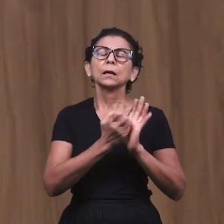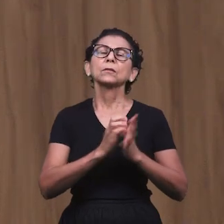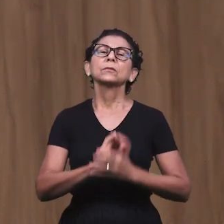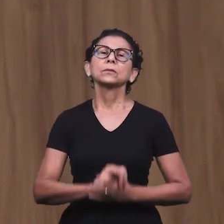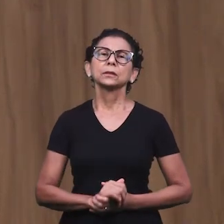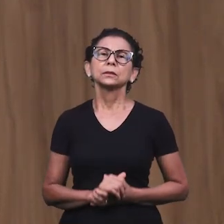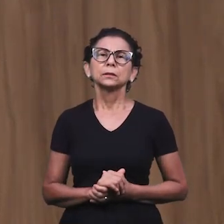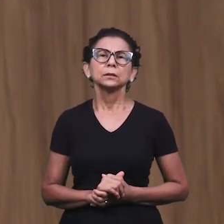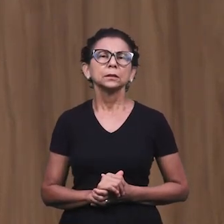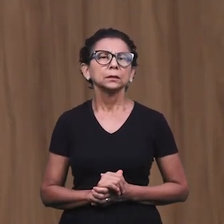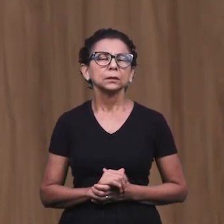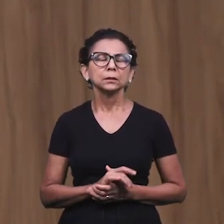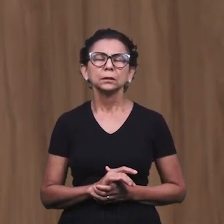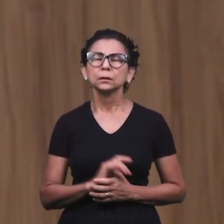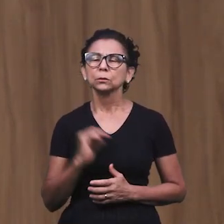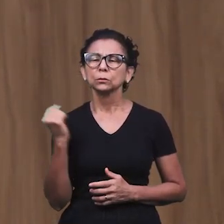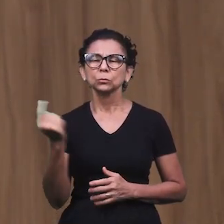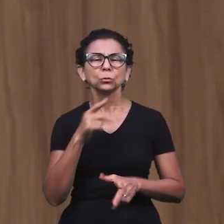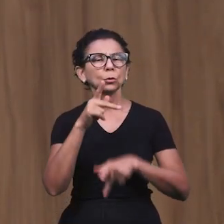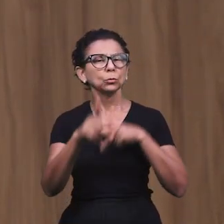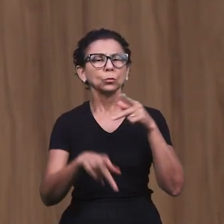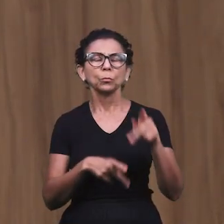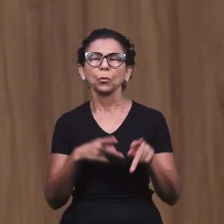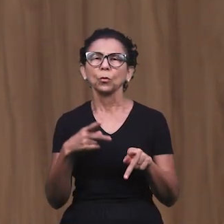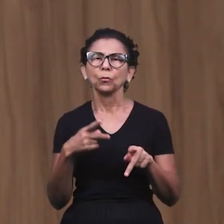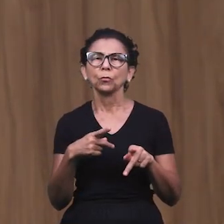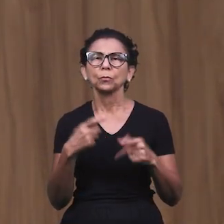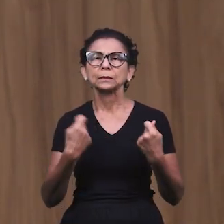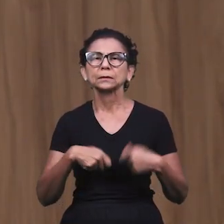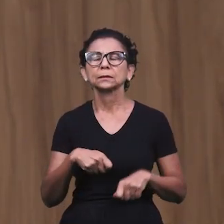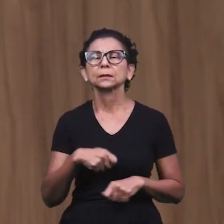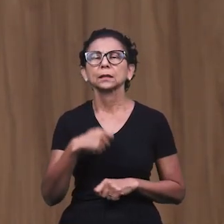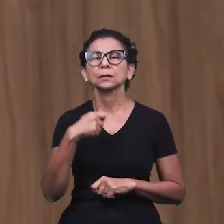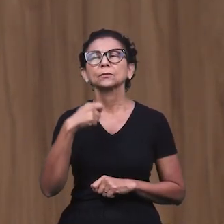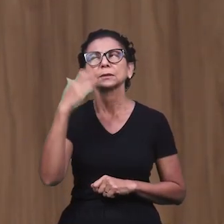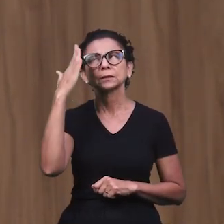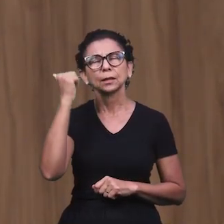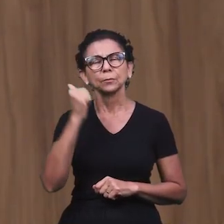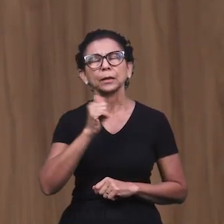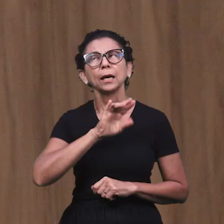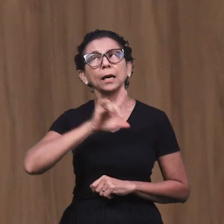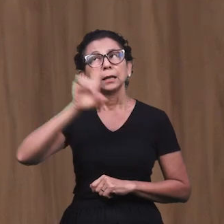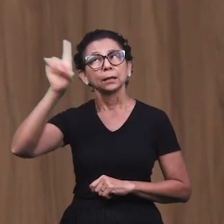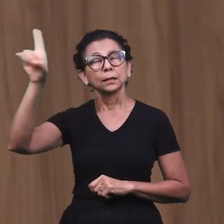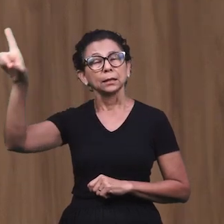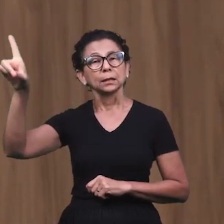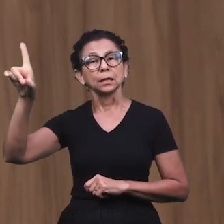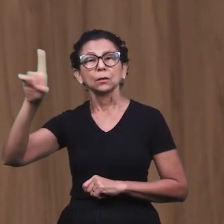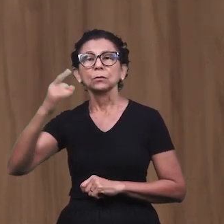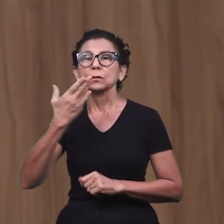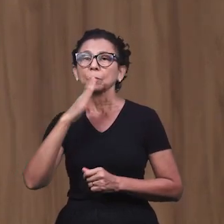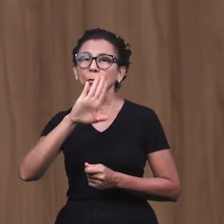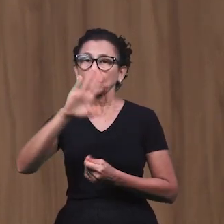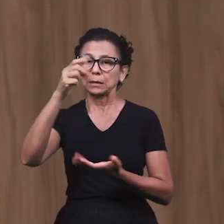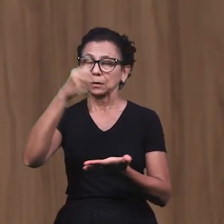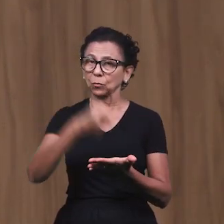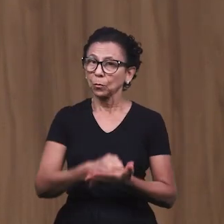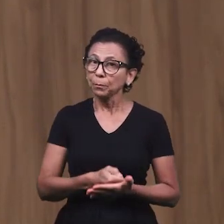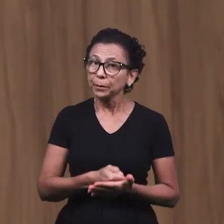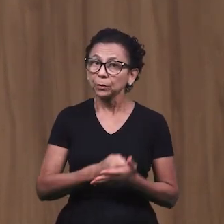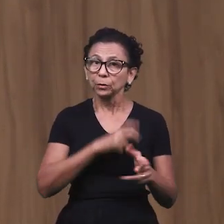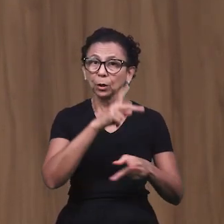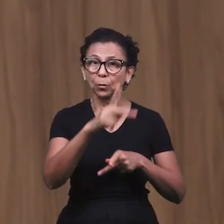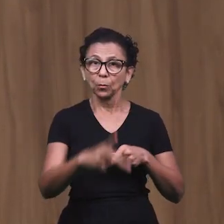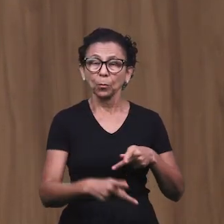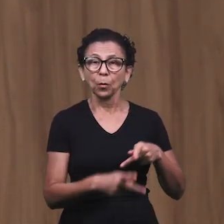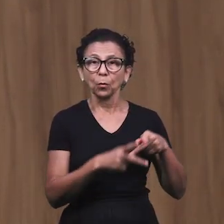marcado em todo o povo. Então todo mundo tinha que conhecer que Deus estava cumprindo a parte dele no pacto, levá-los para uma terra que